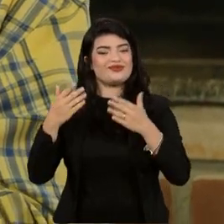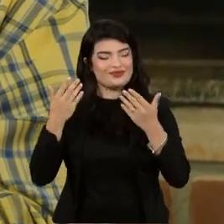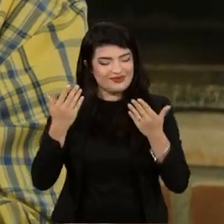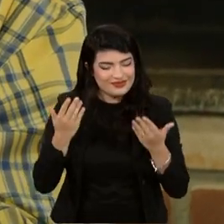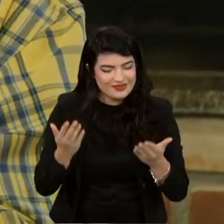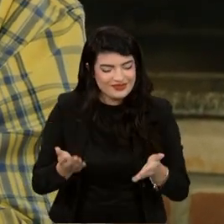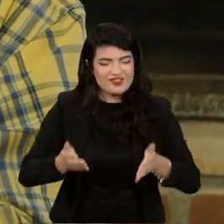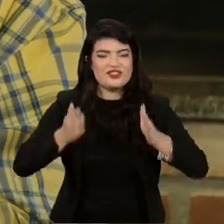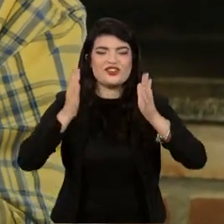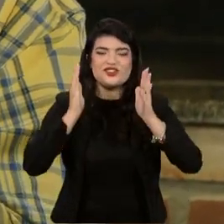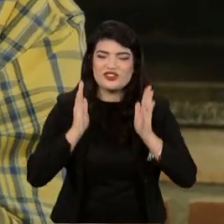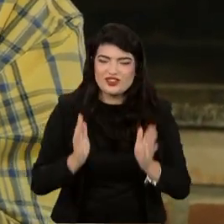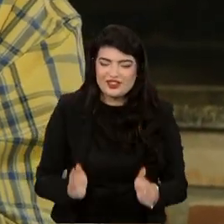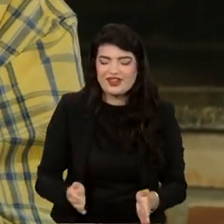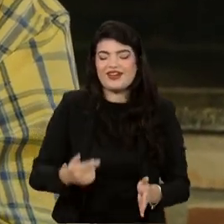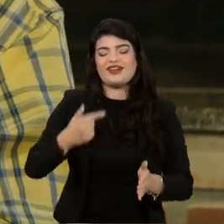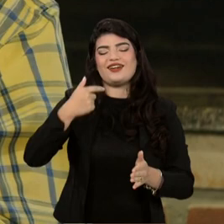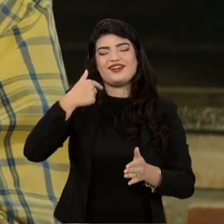deixei em